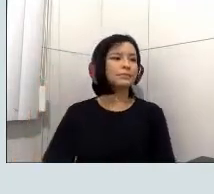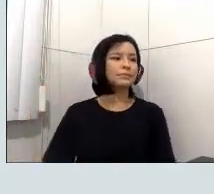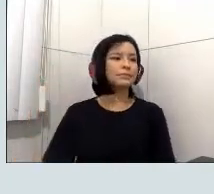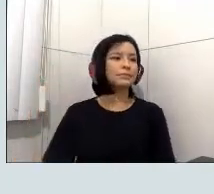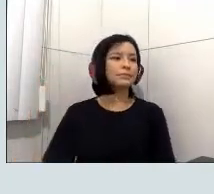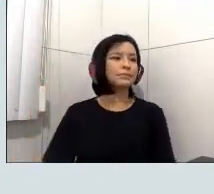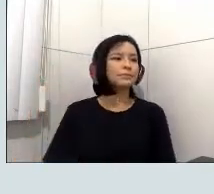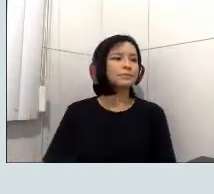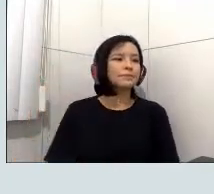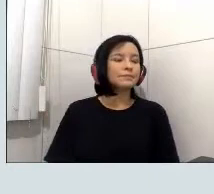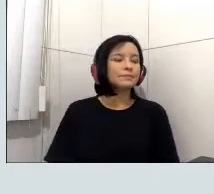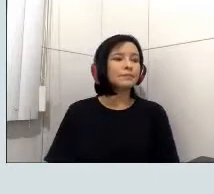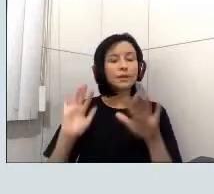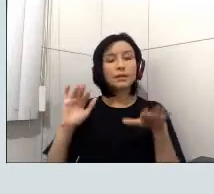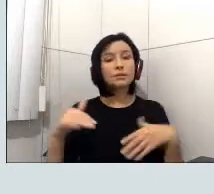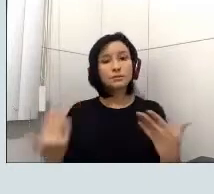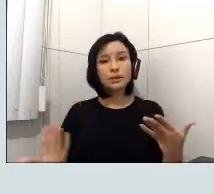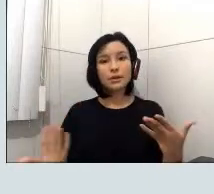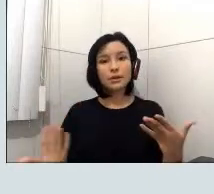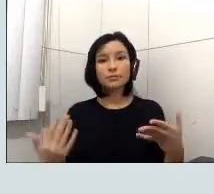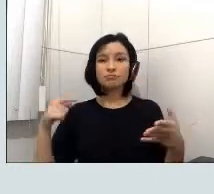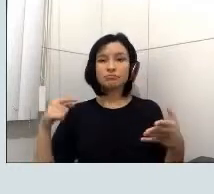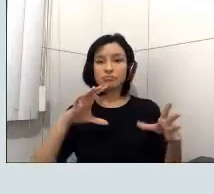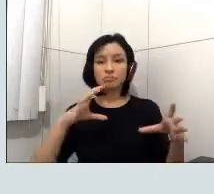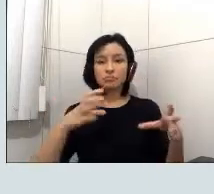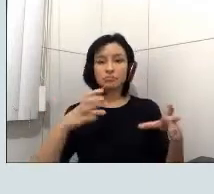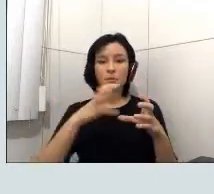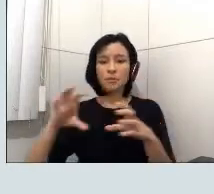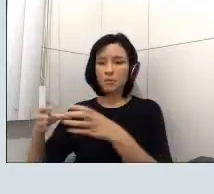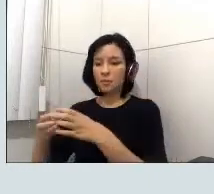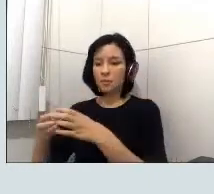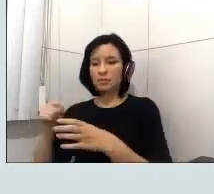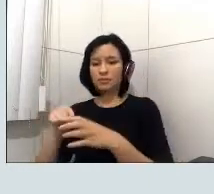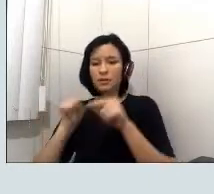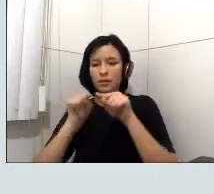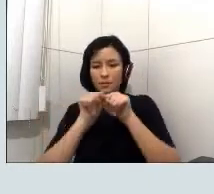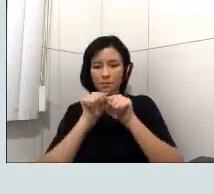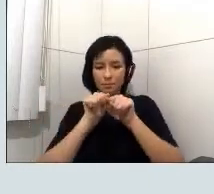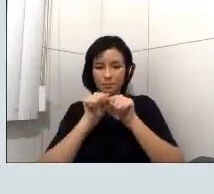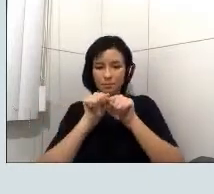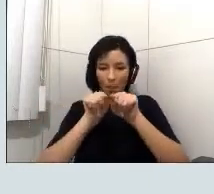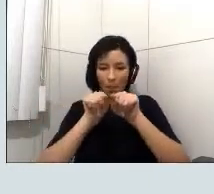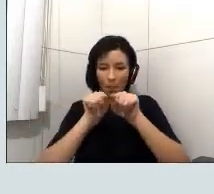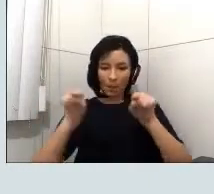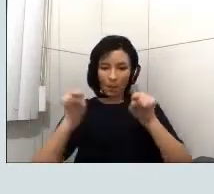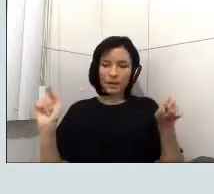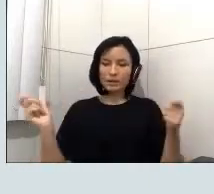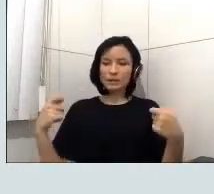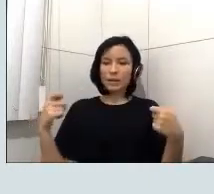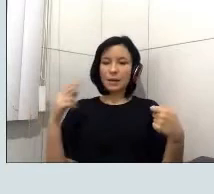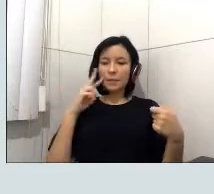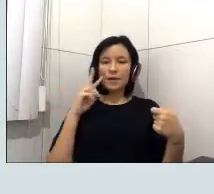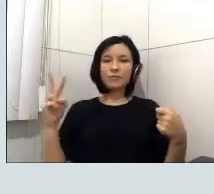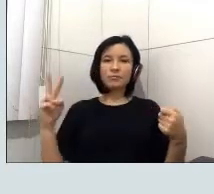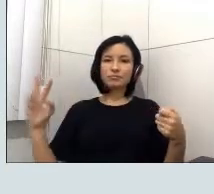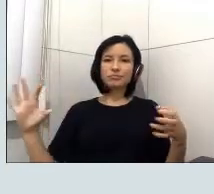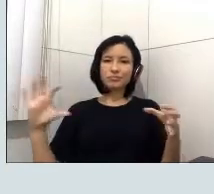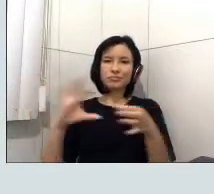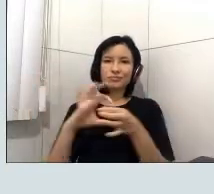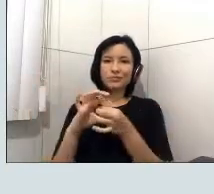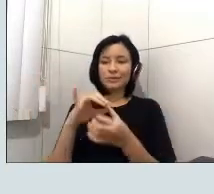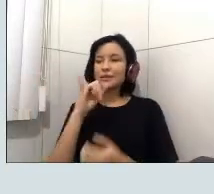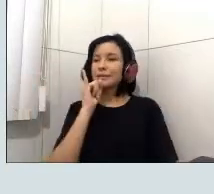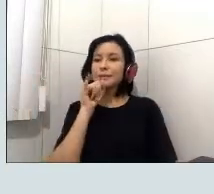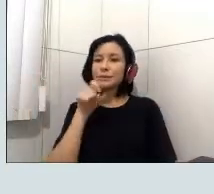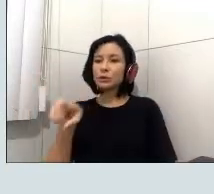Pronto, a reunião desse segmento de reta, que vai de A até B, com o conjunto dos pontos X, tais que B está